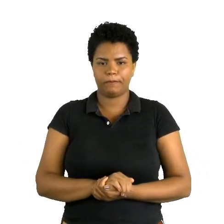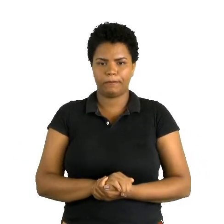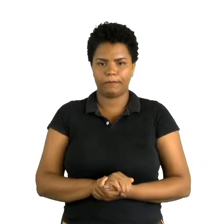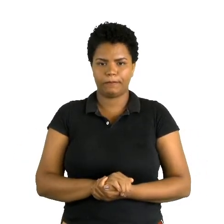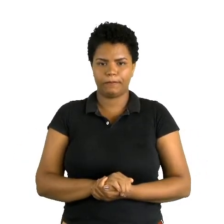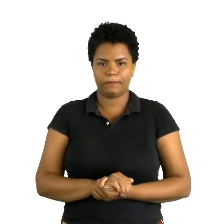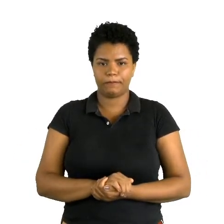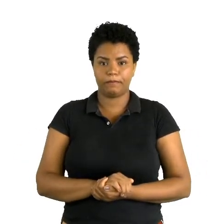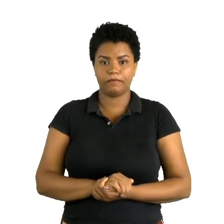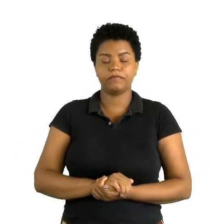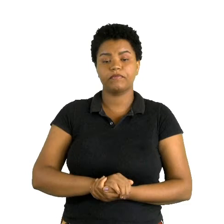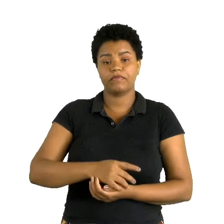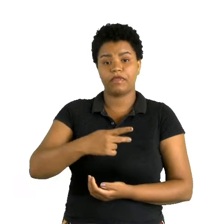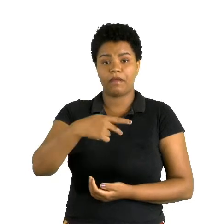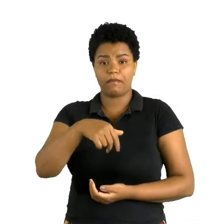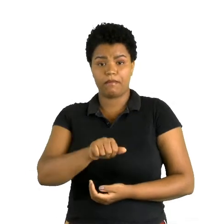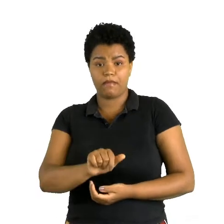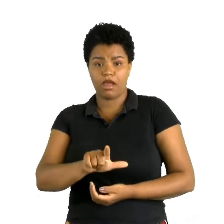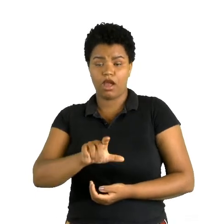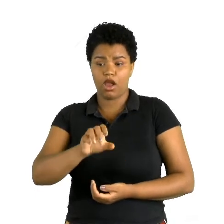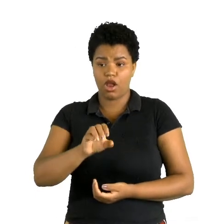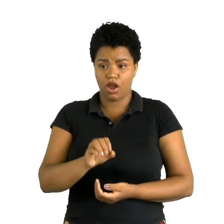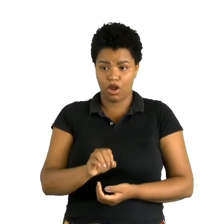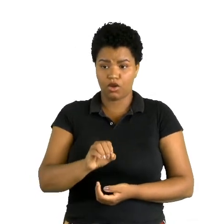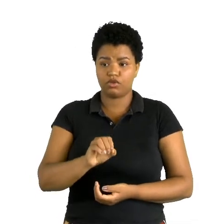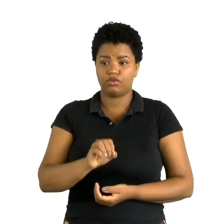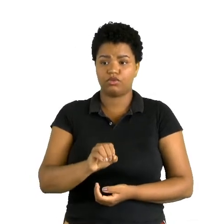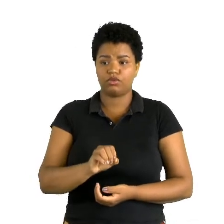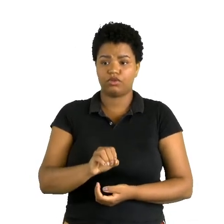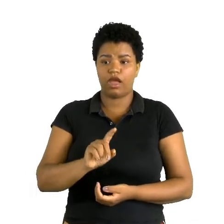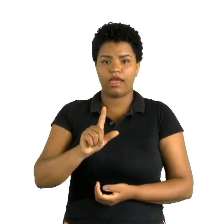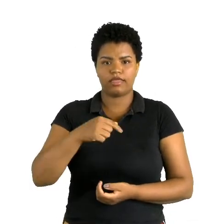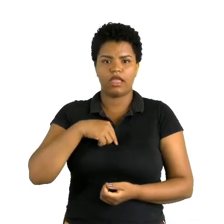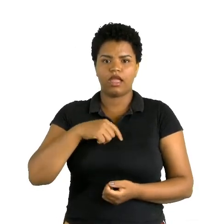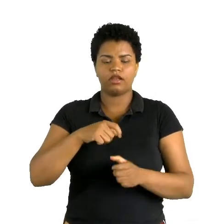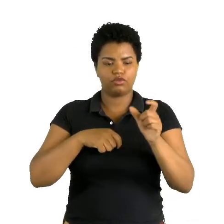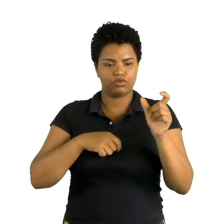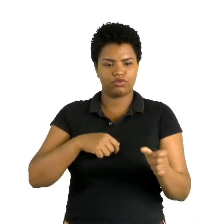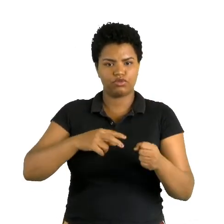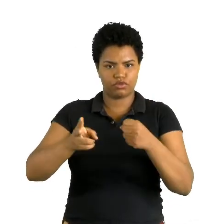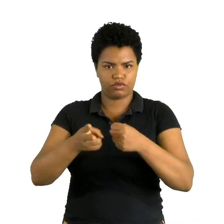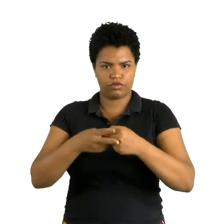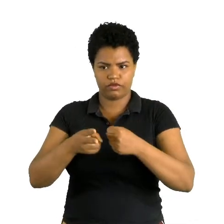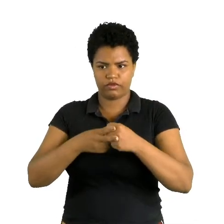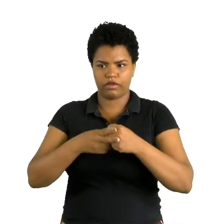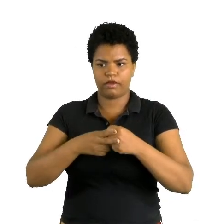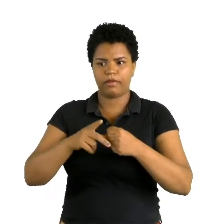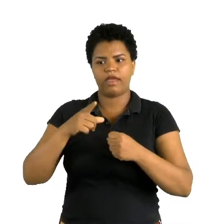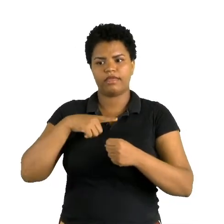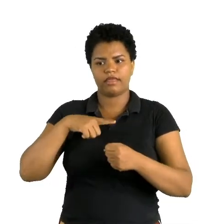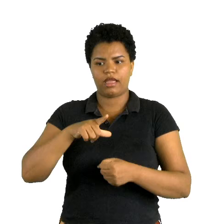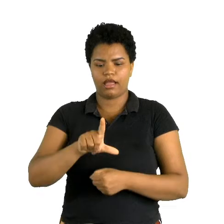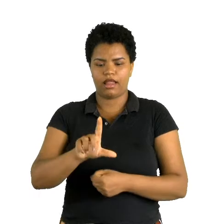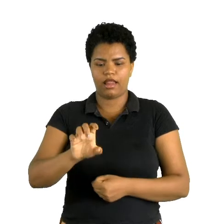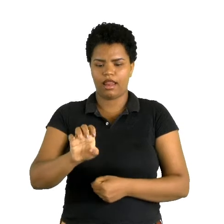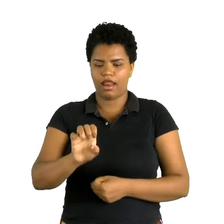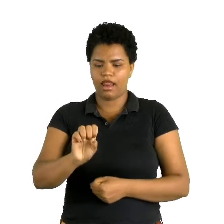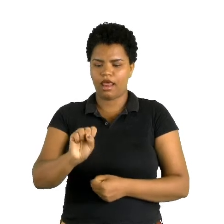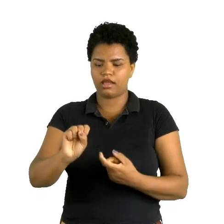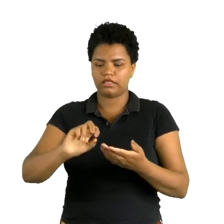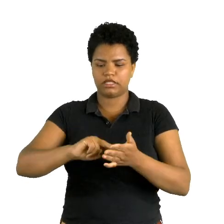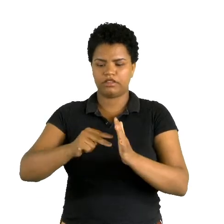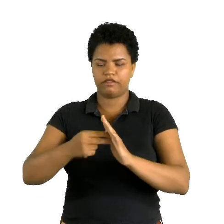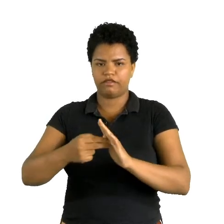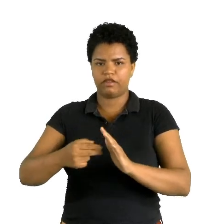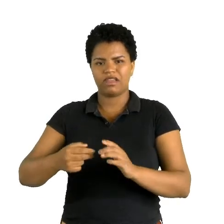Tiago. Paulo is. Aí nós temos aí o nosso sujeito, aí temos o verbo, e aí entra o less, que é o menos, porque nós vamos